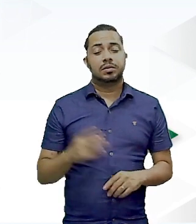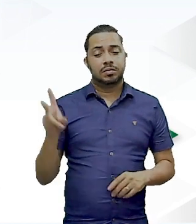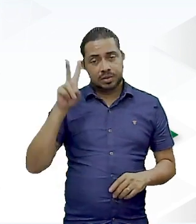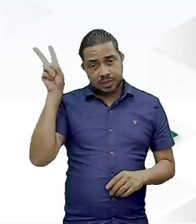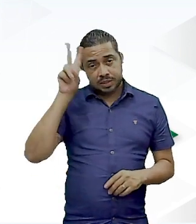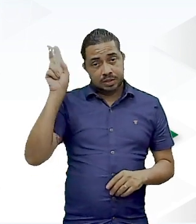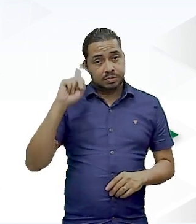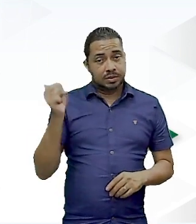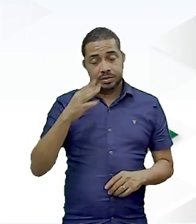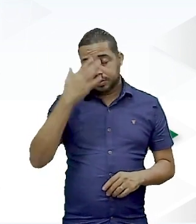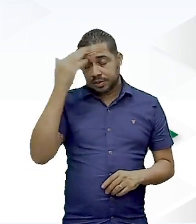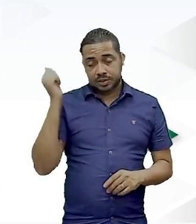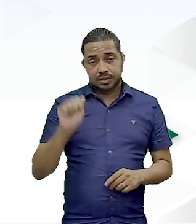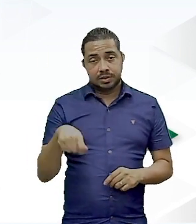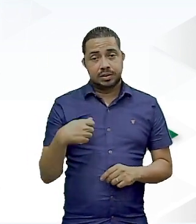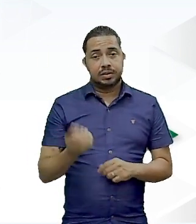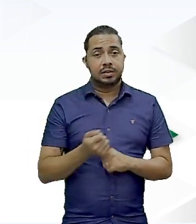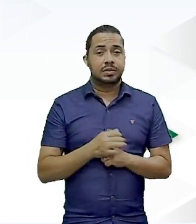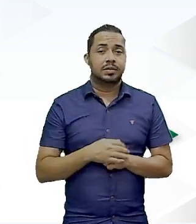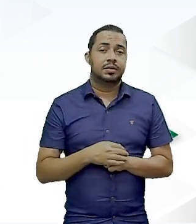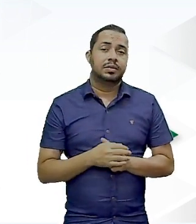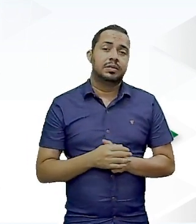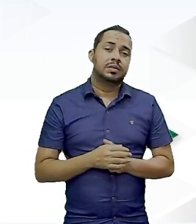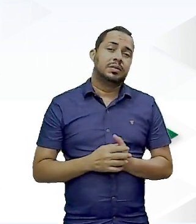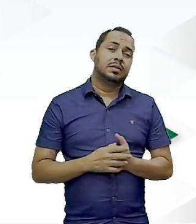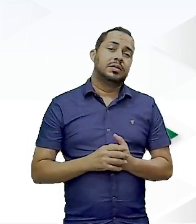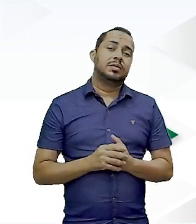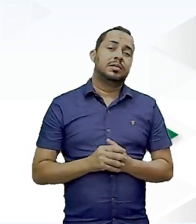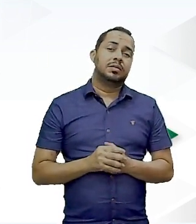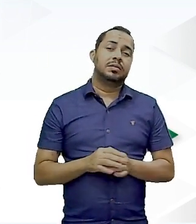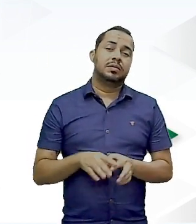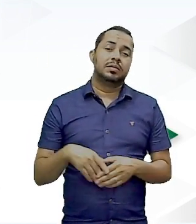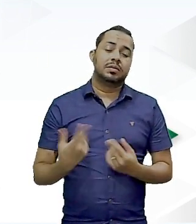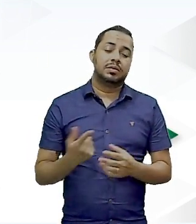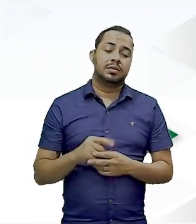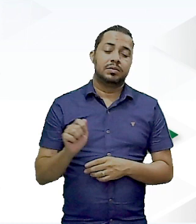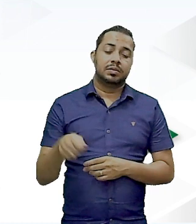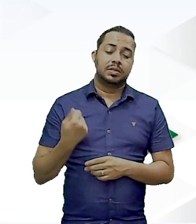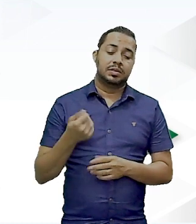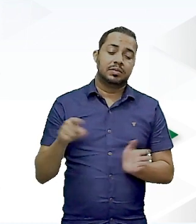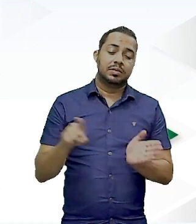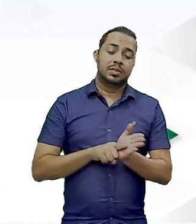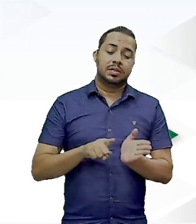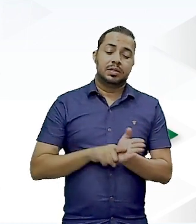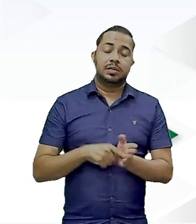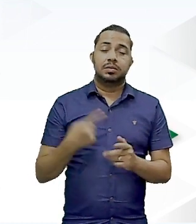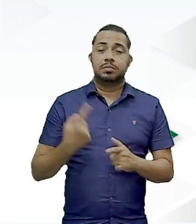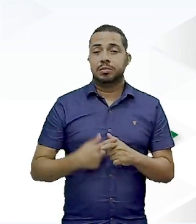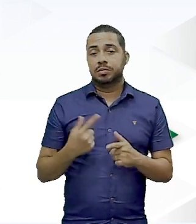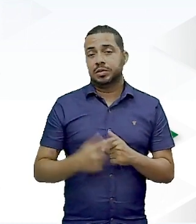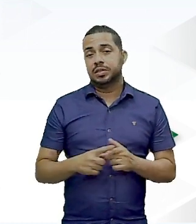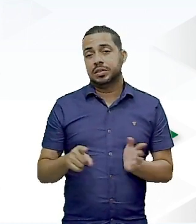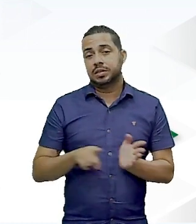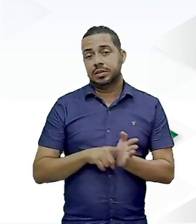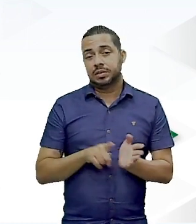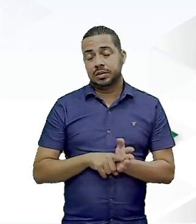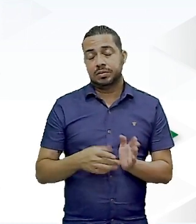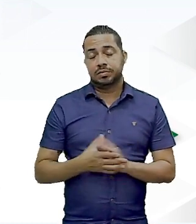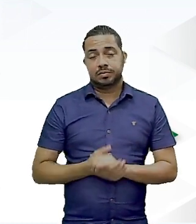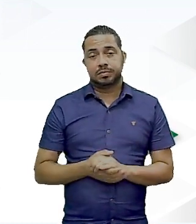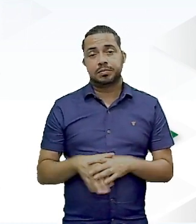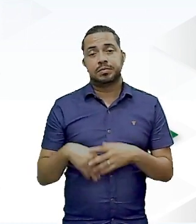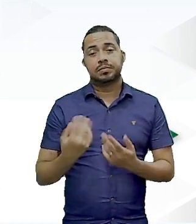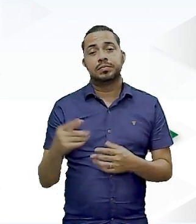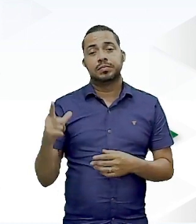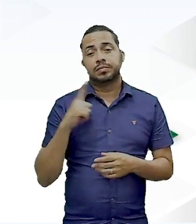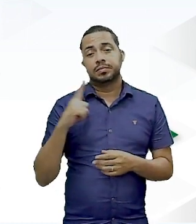não esquece do sinal, tá? Não esquece, por favor. Então, o sinal vai ficar negativo, porque ele está aí negativo, tá bom? E aí,